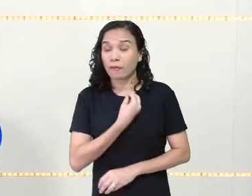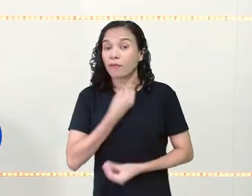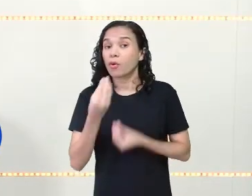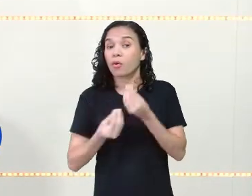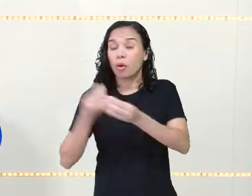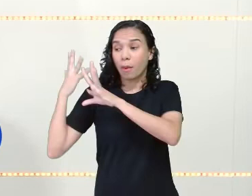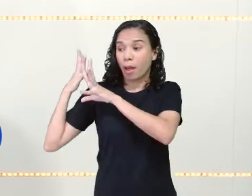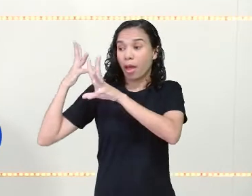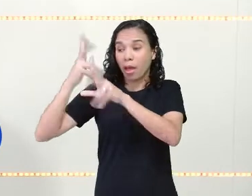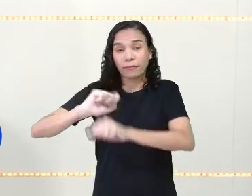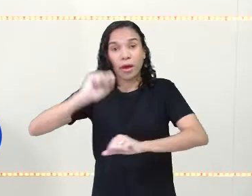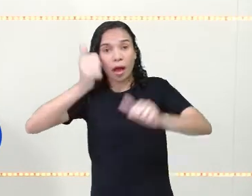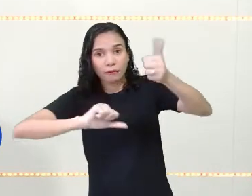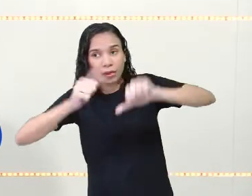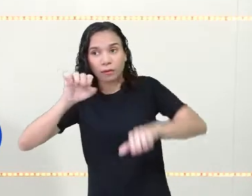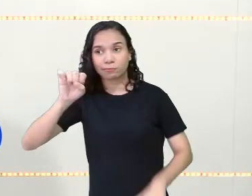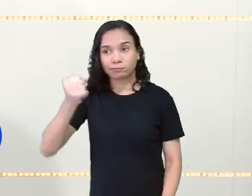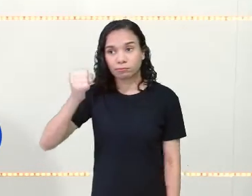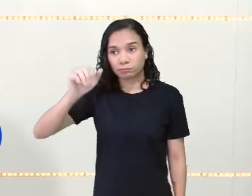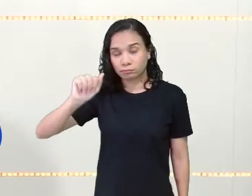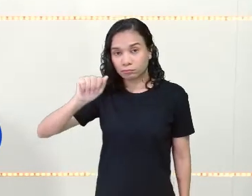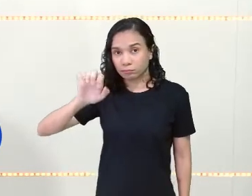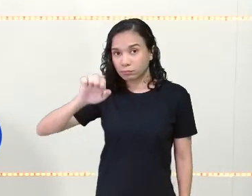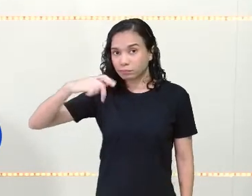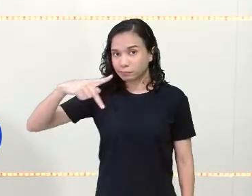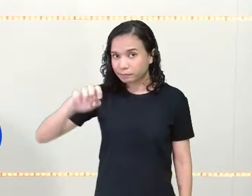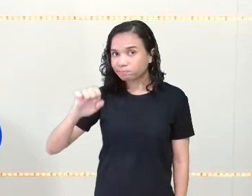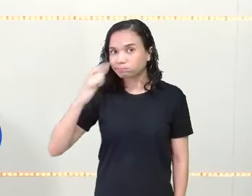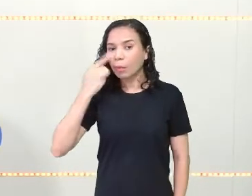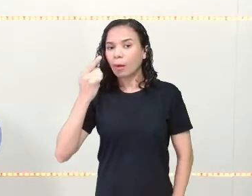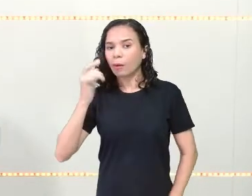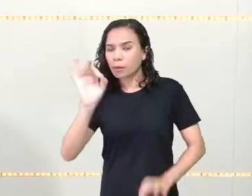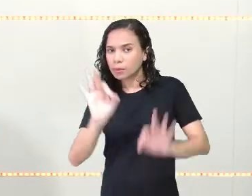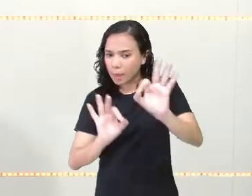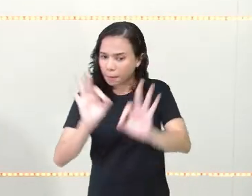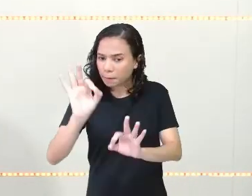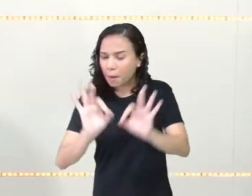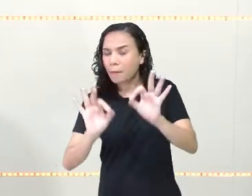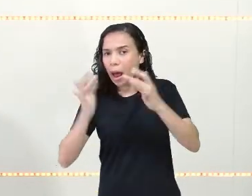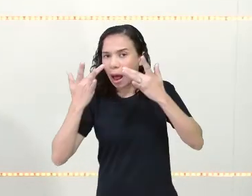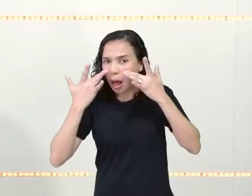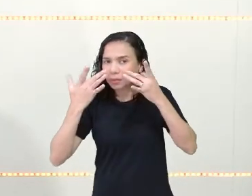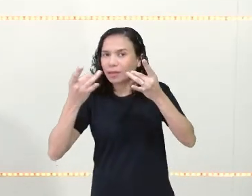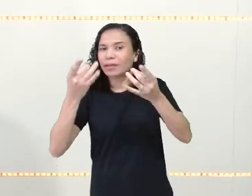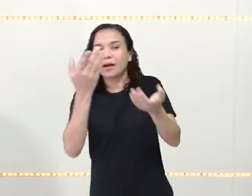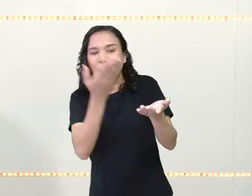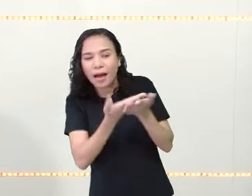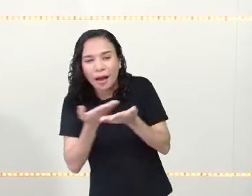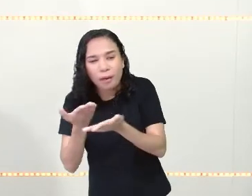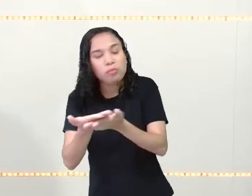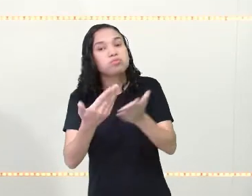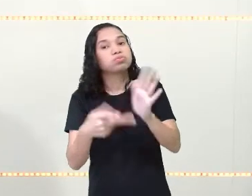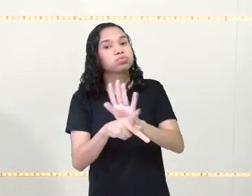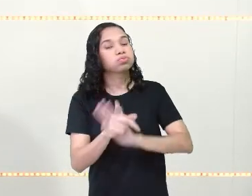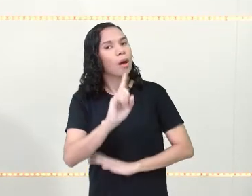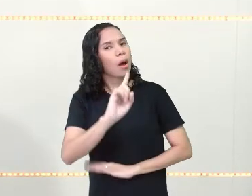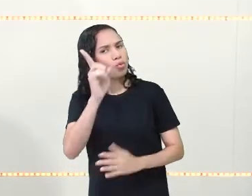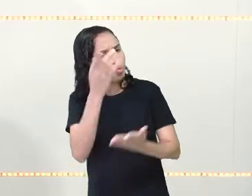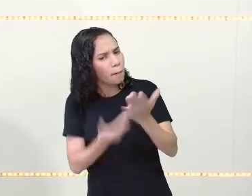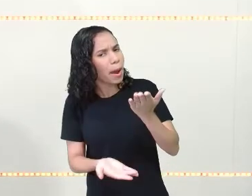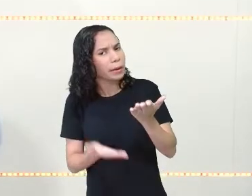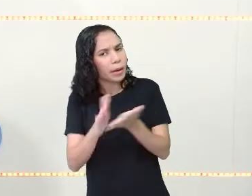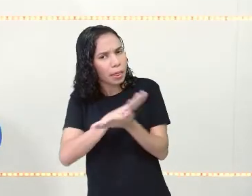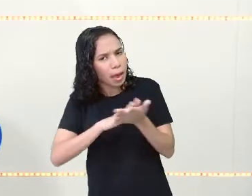a avaliação do SAEP, tá? Se prepara aí, presta bem atenção nessa aula para não perder